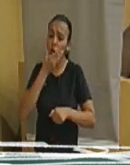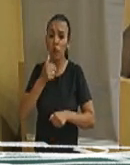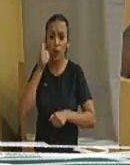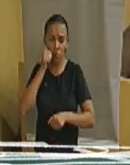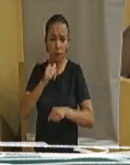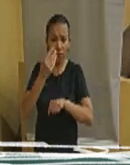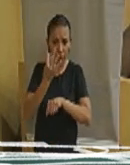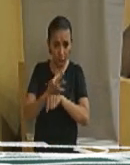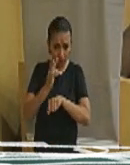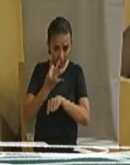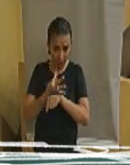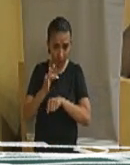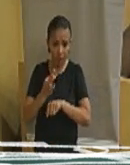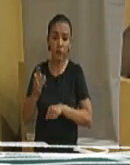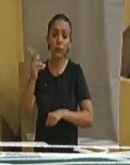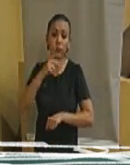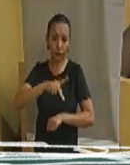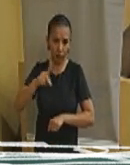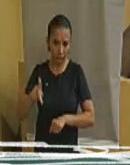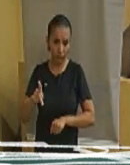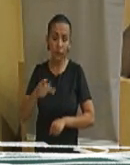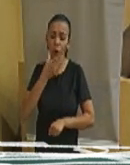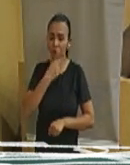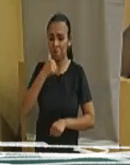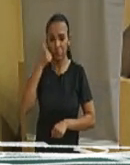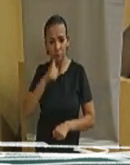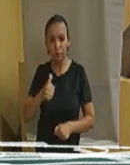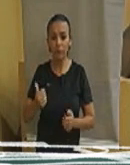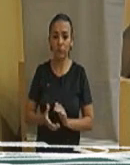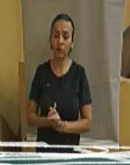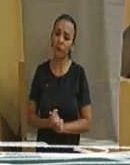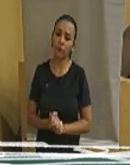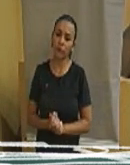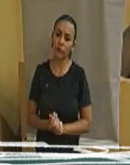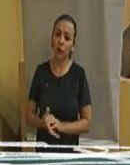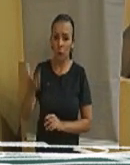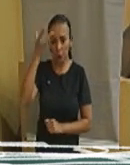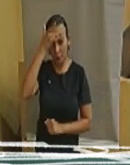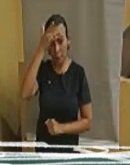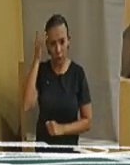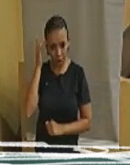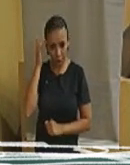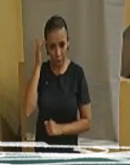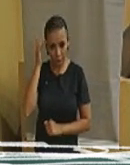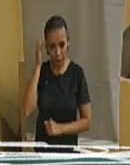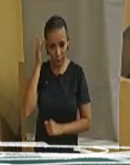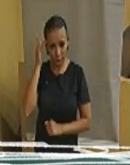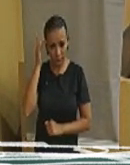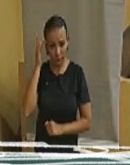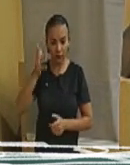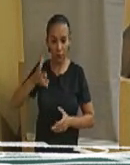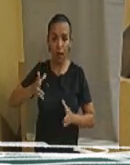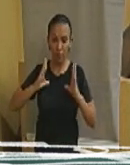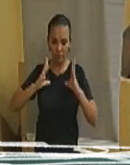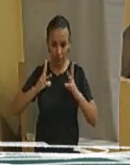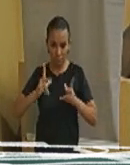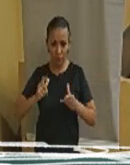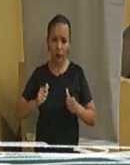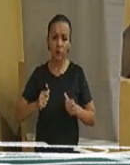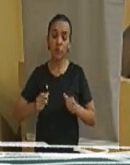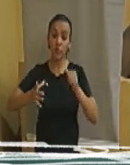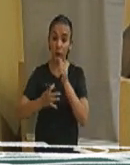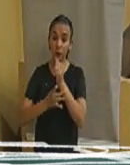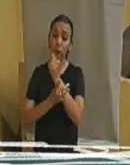técnicos, professoras e professores, ao pessoal da limpeza, aos